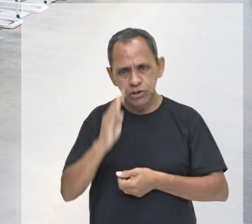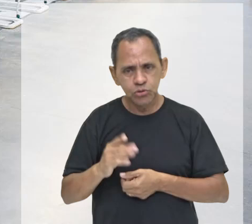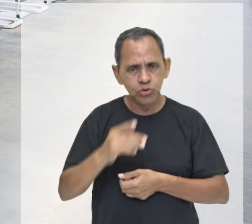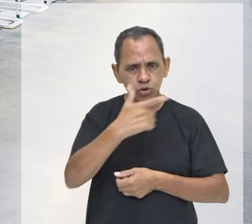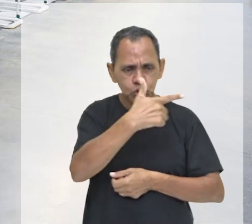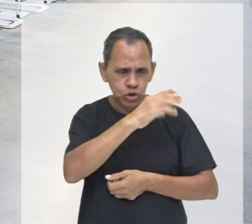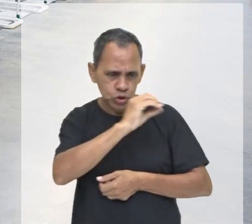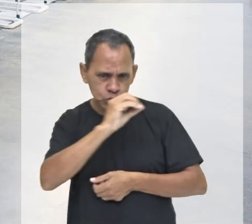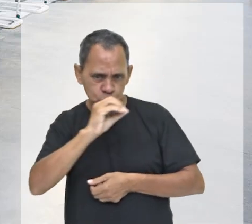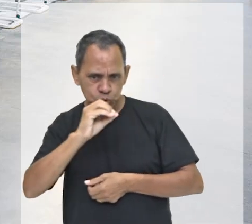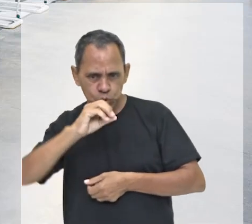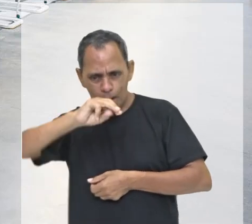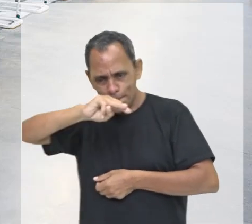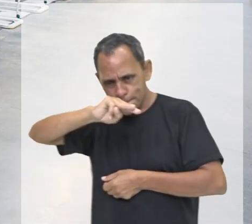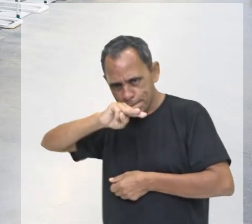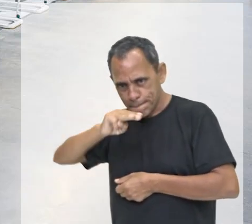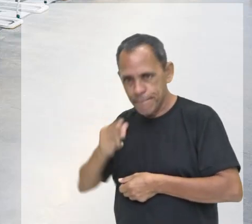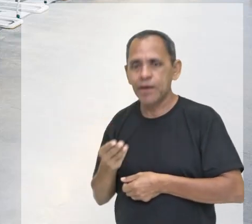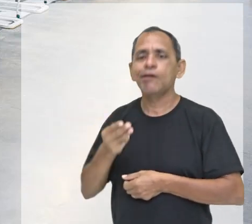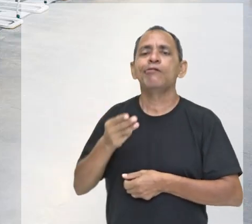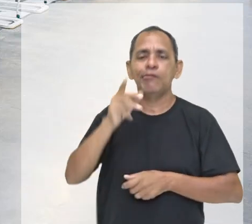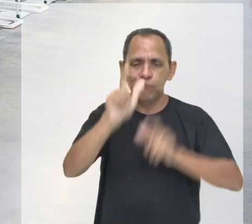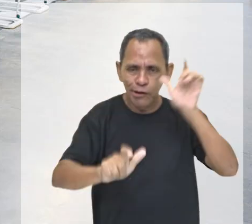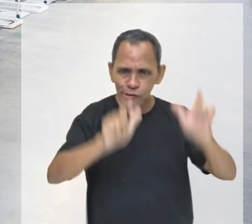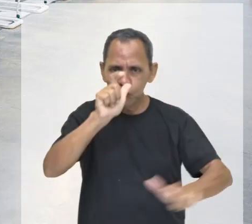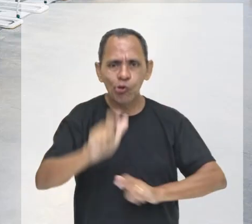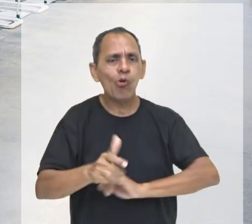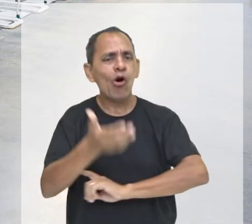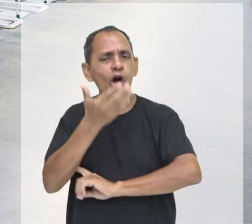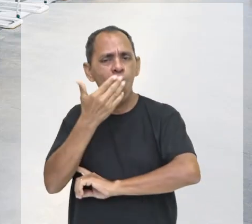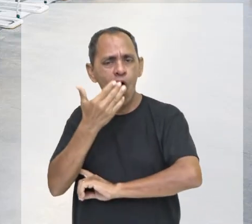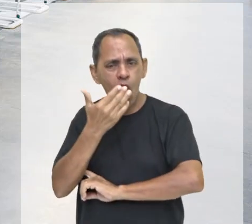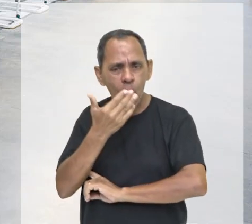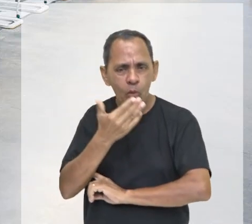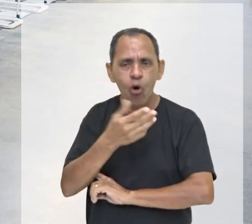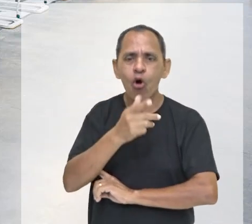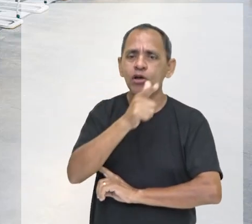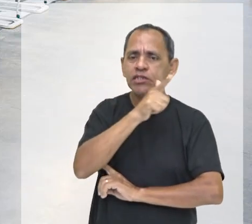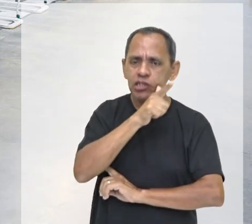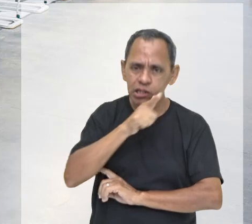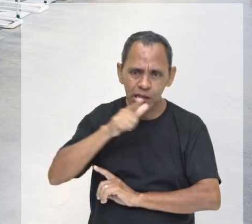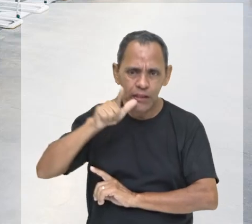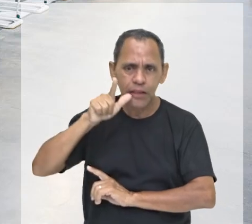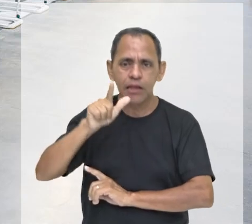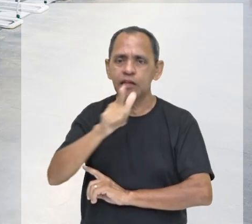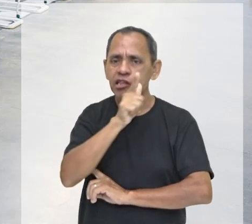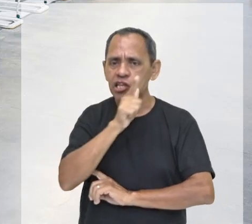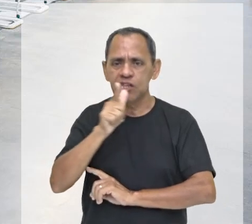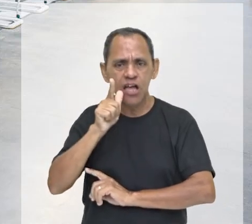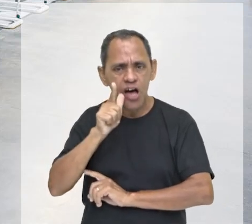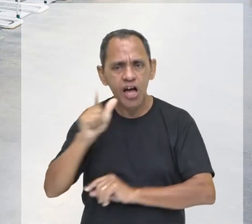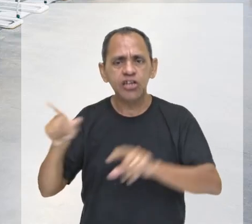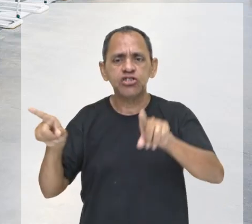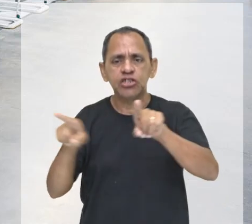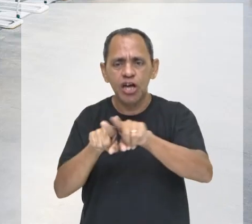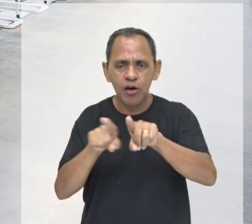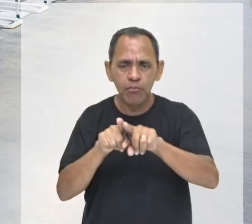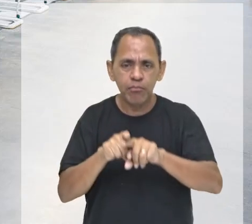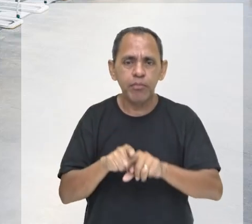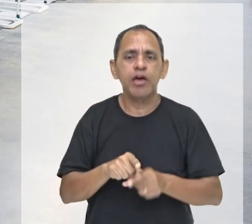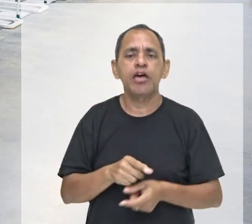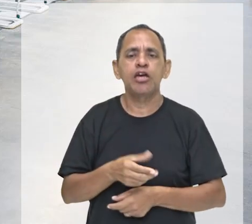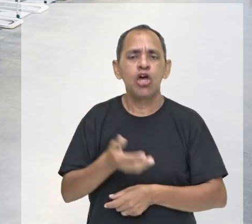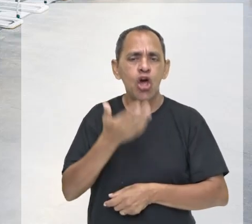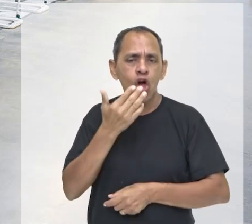que almoça, que lancha, que toma café, que janta, né? É um frango, é